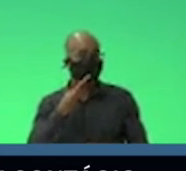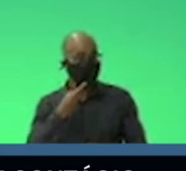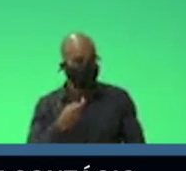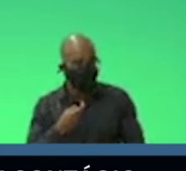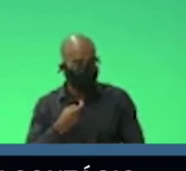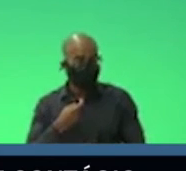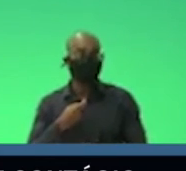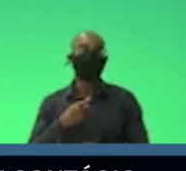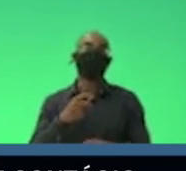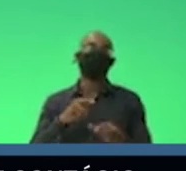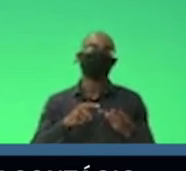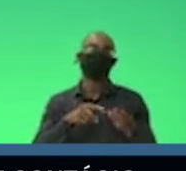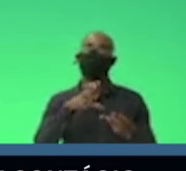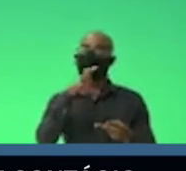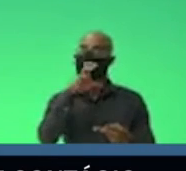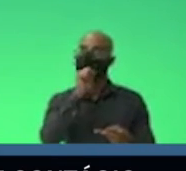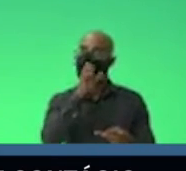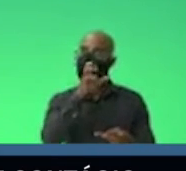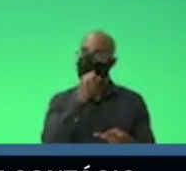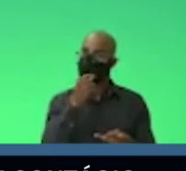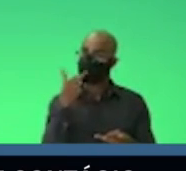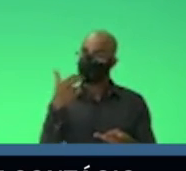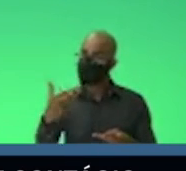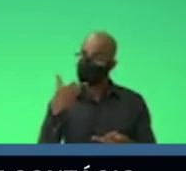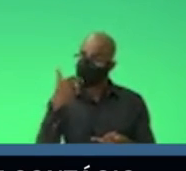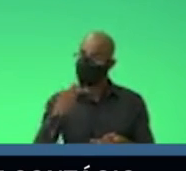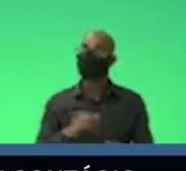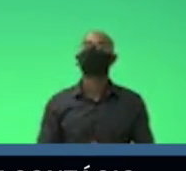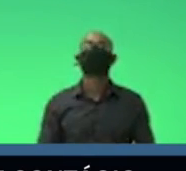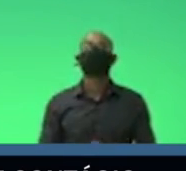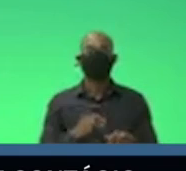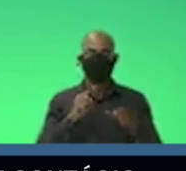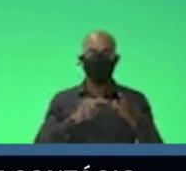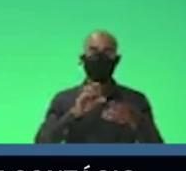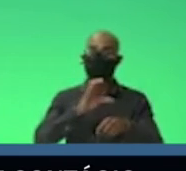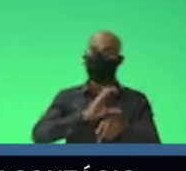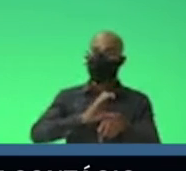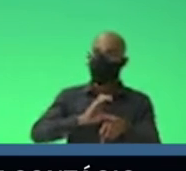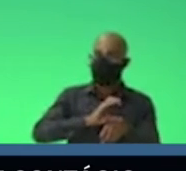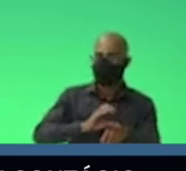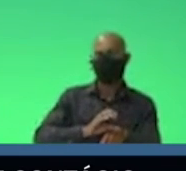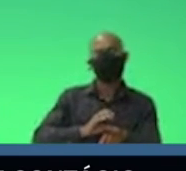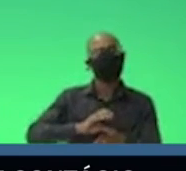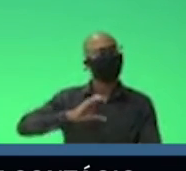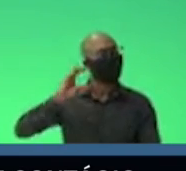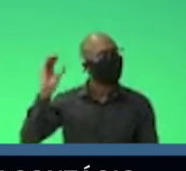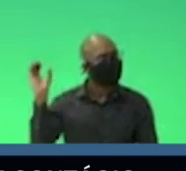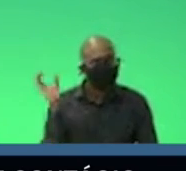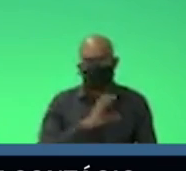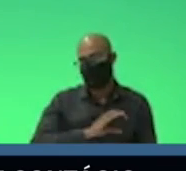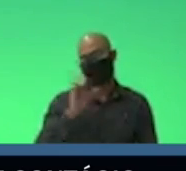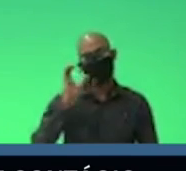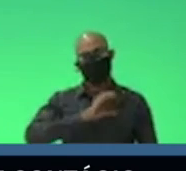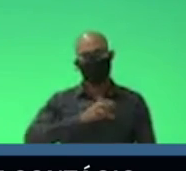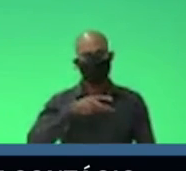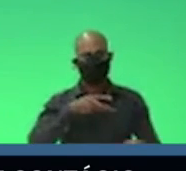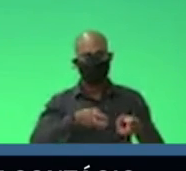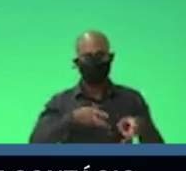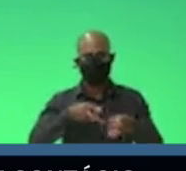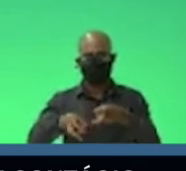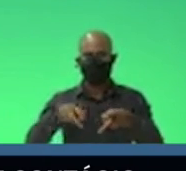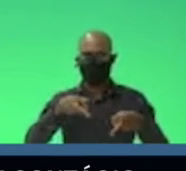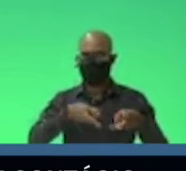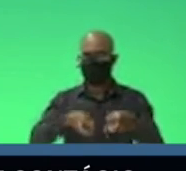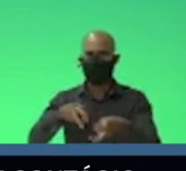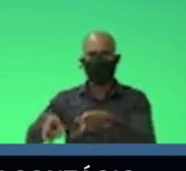vermelho, em laranja e especialmente nos em cinza, que intensifique a